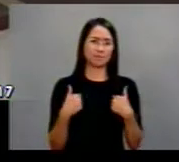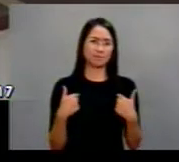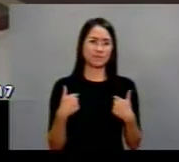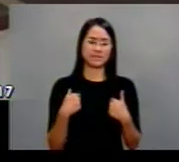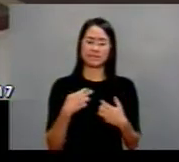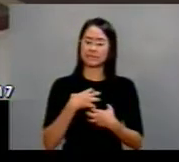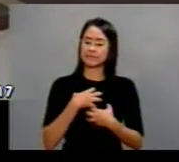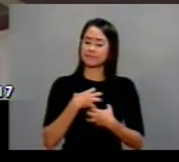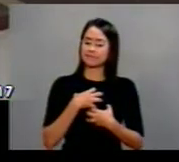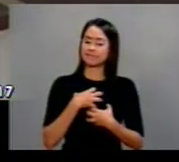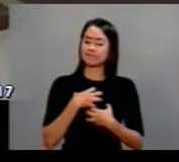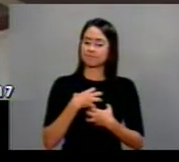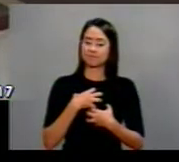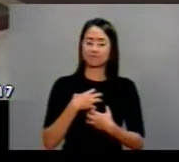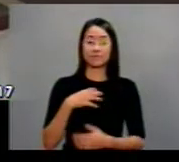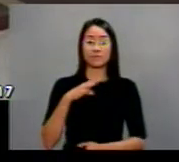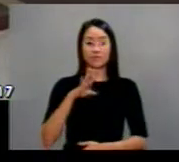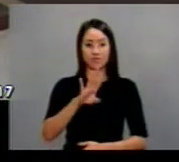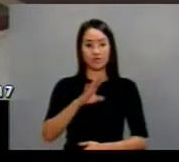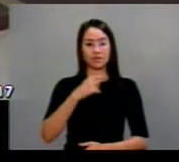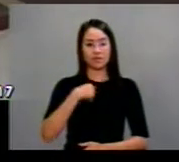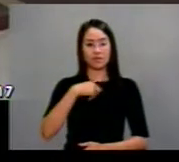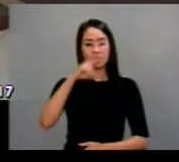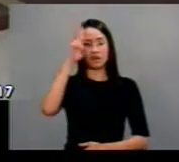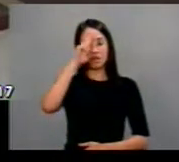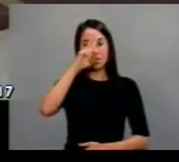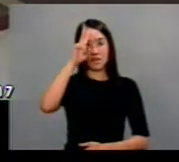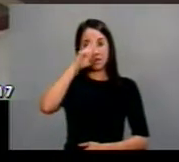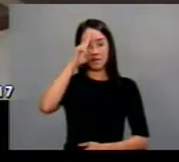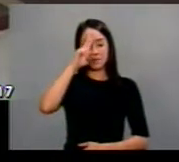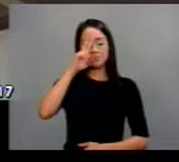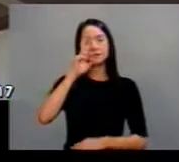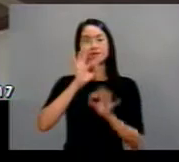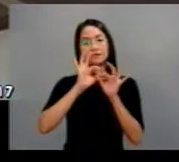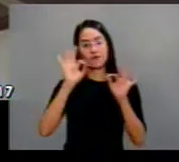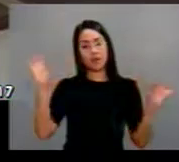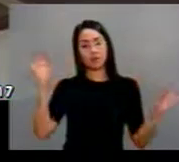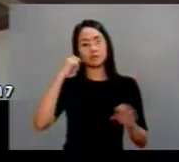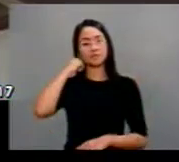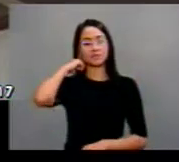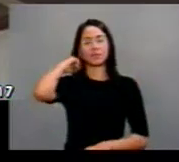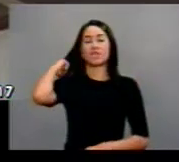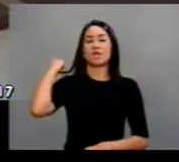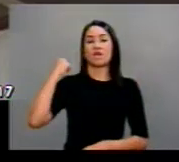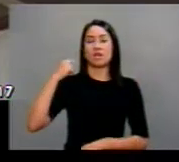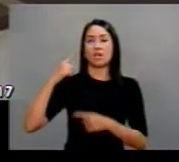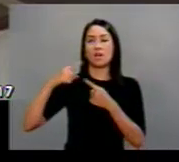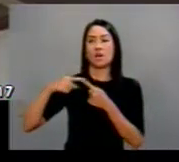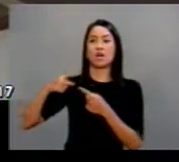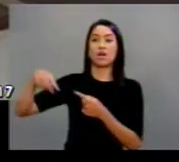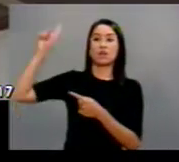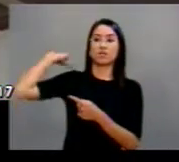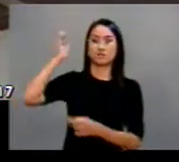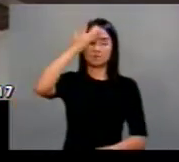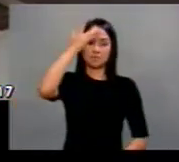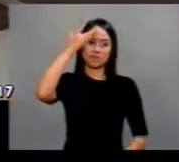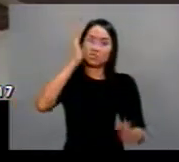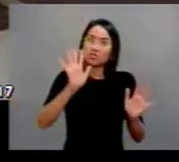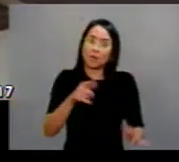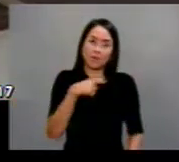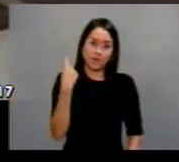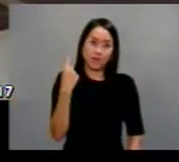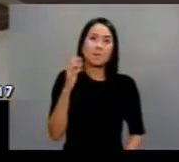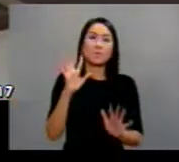me inspirar naqueles que me precederam na história. Aqueles que vieram antes de nós. Aqueles que